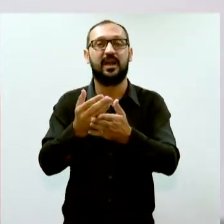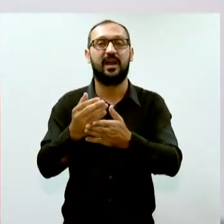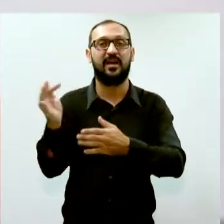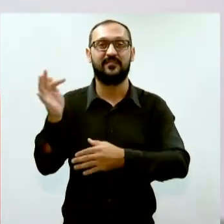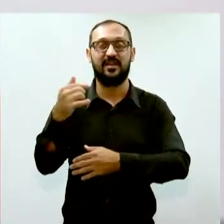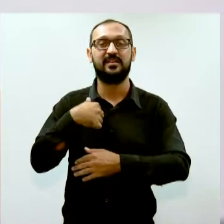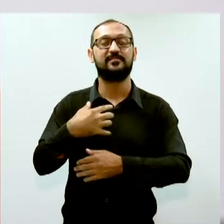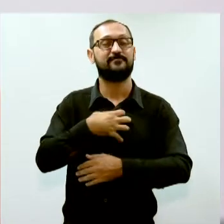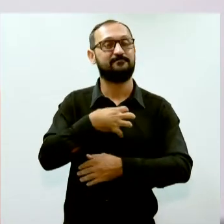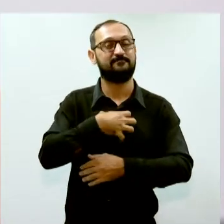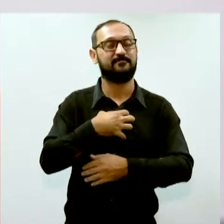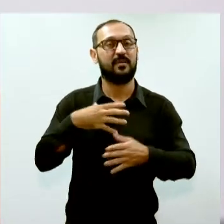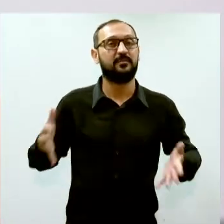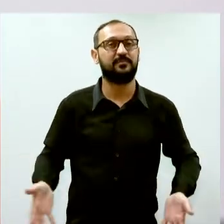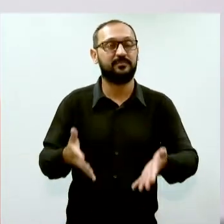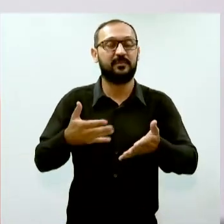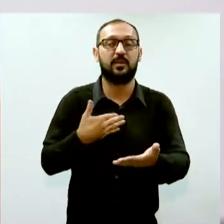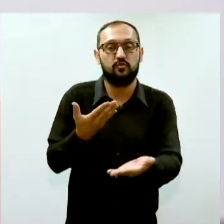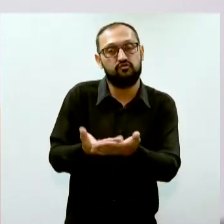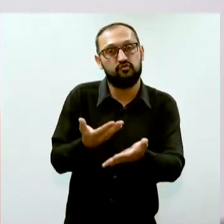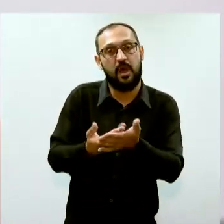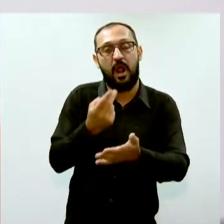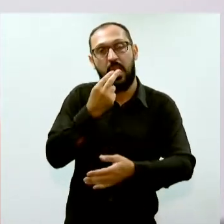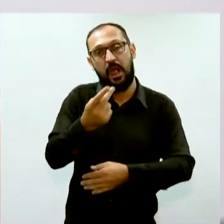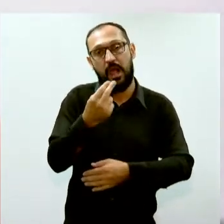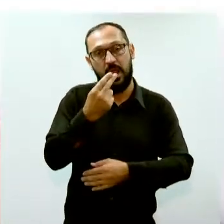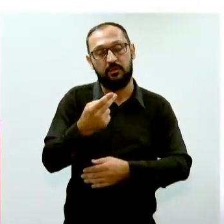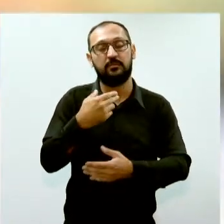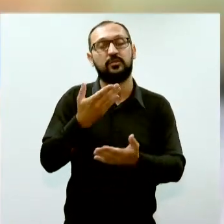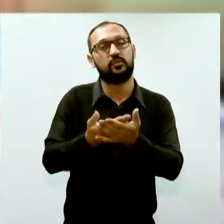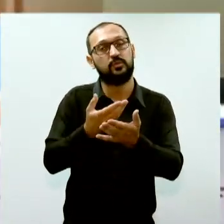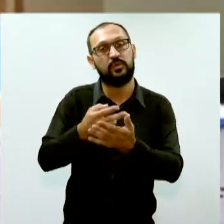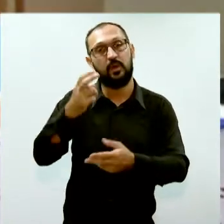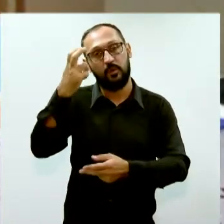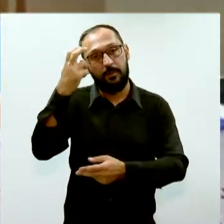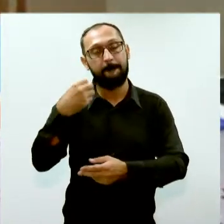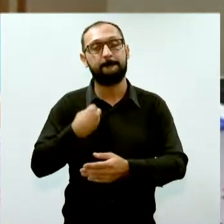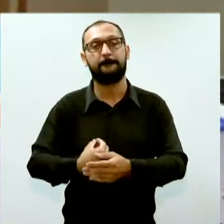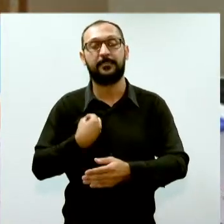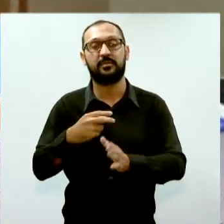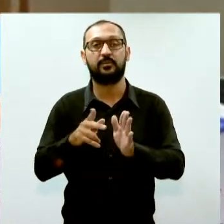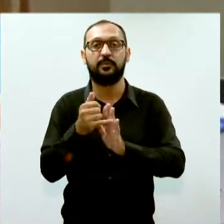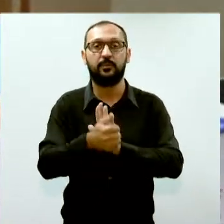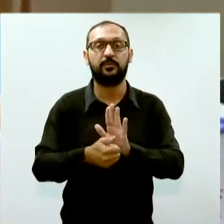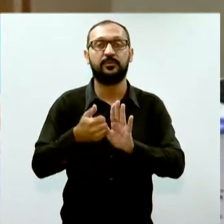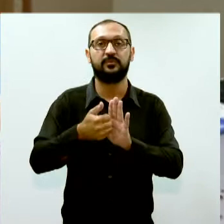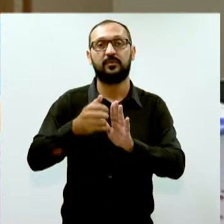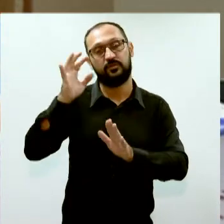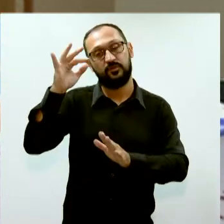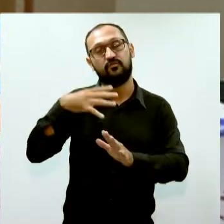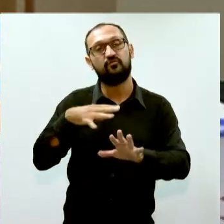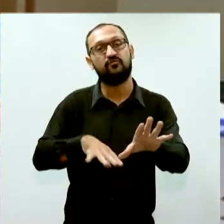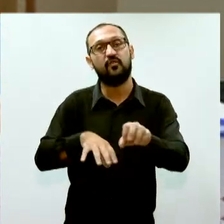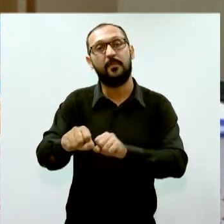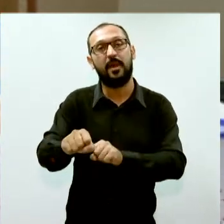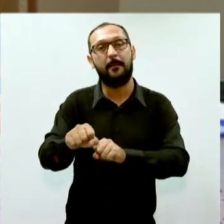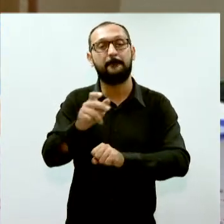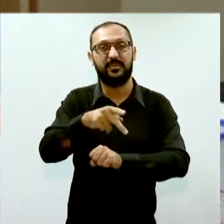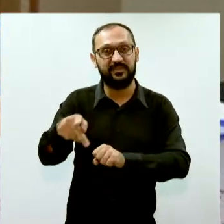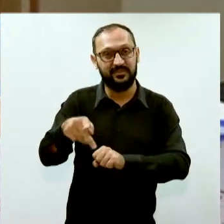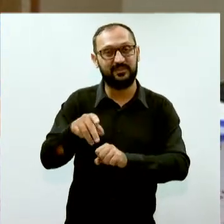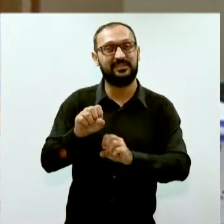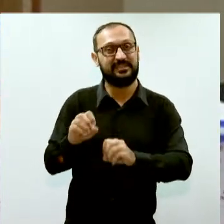que me motivou a estudar a língua, a estudar a cultura, participar de projetos de formação de professores, para